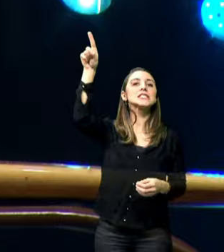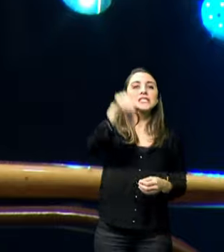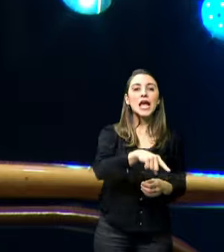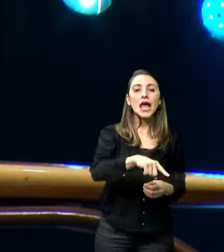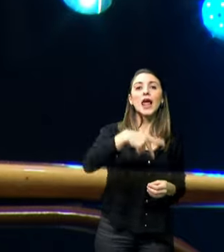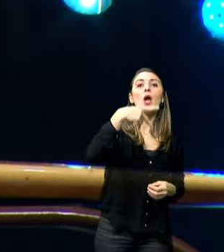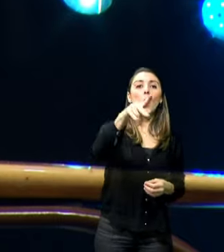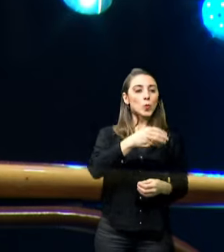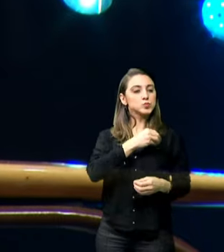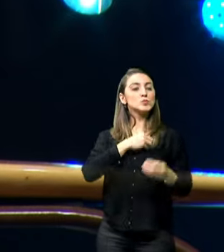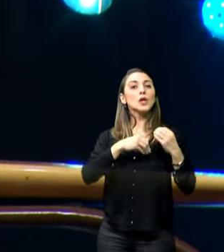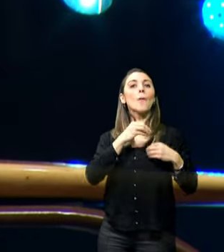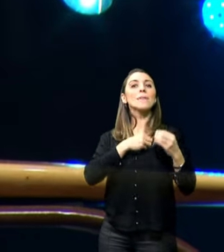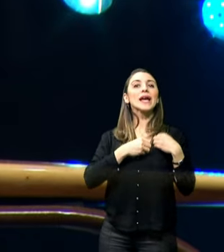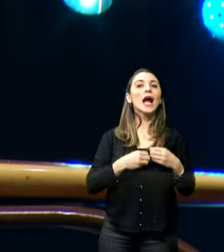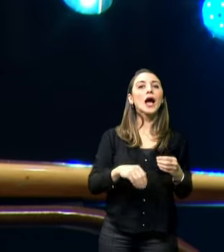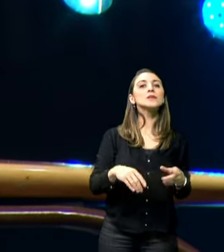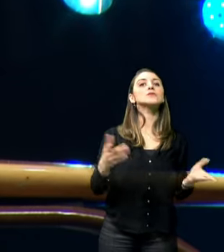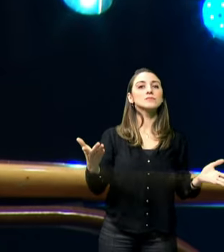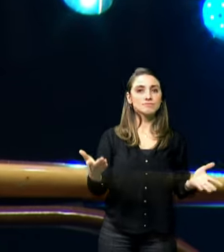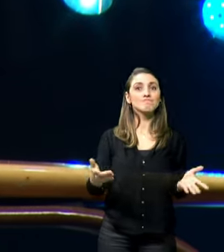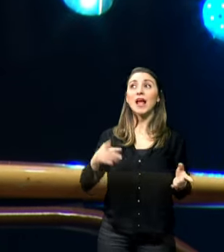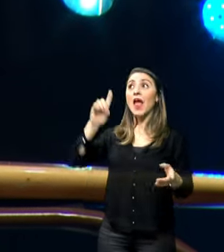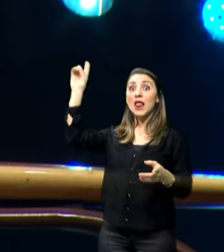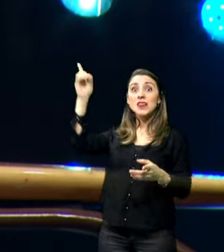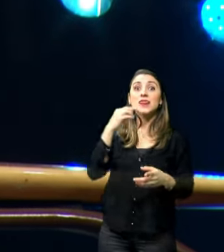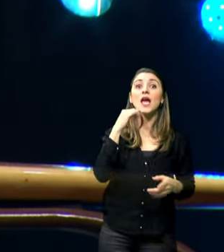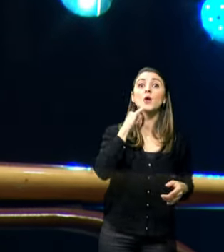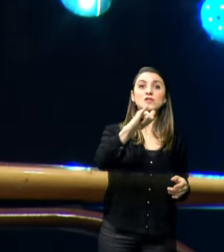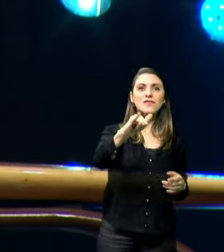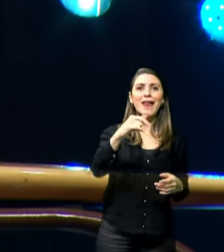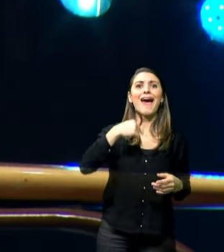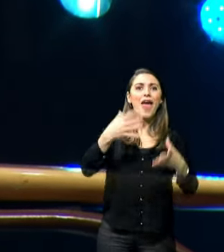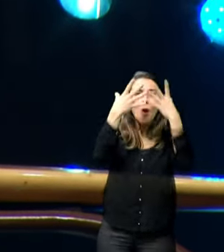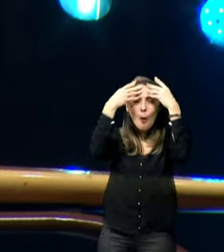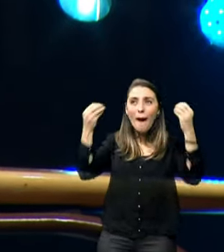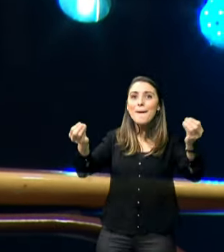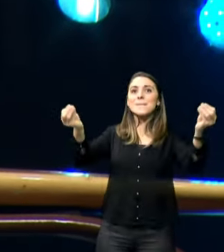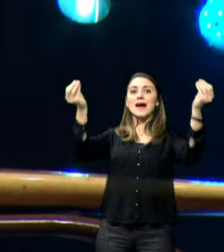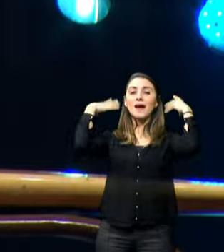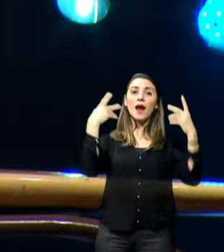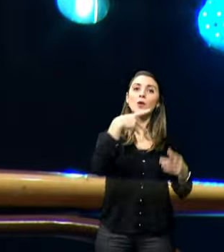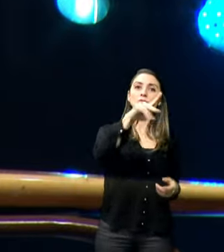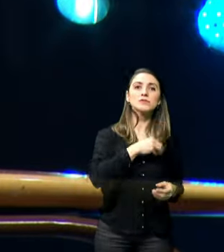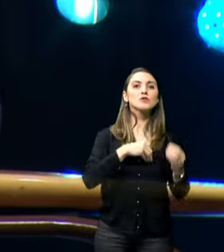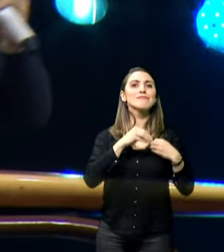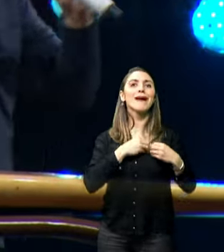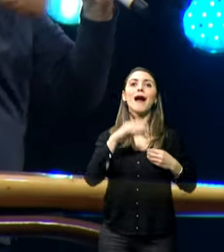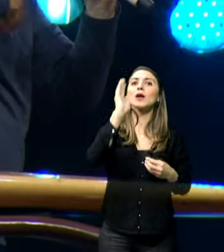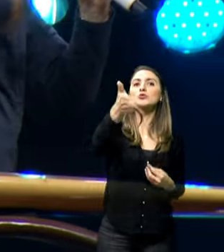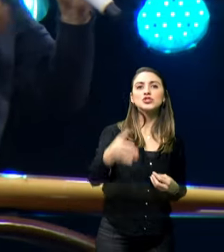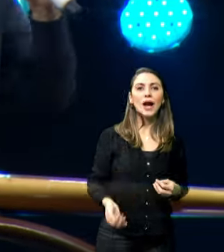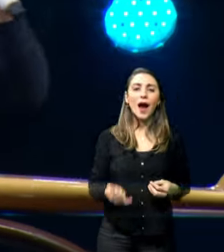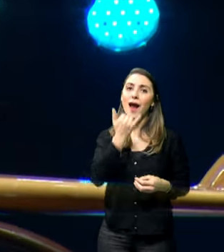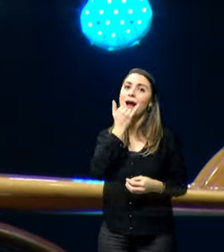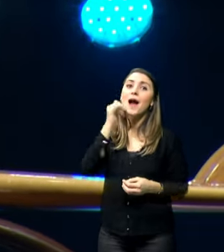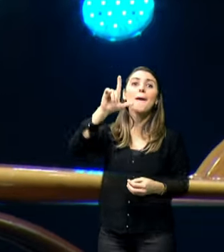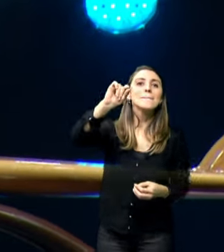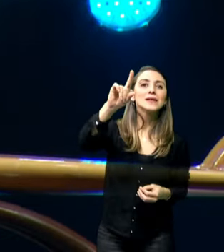teus pecados eu não me lembrarei mais. Para de ficar se martirizando pelos seus erros. Aprenda a auto